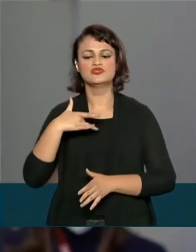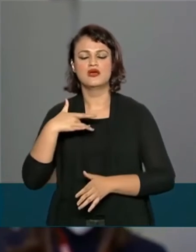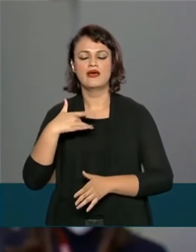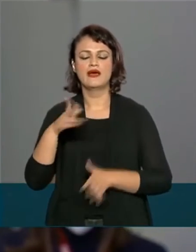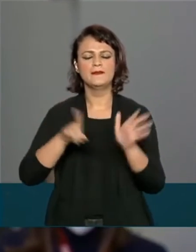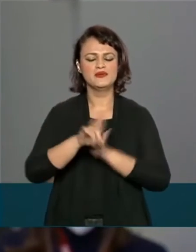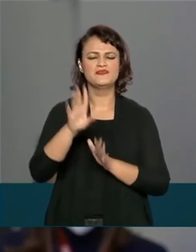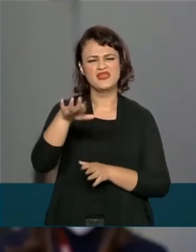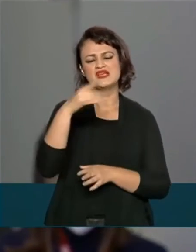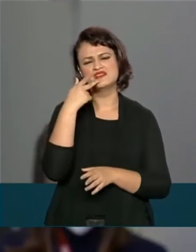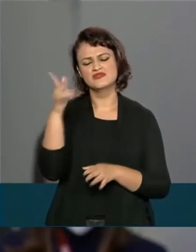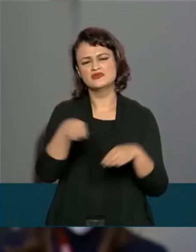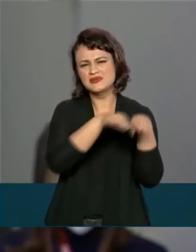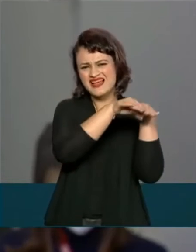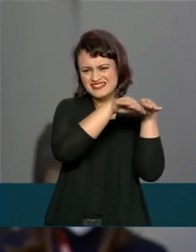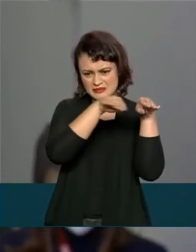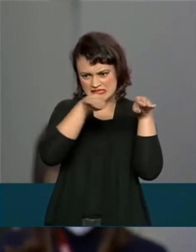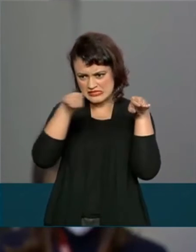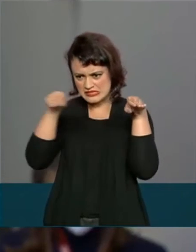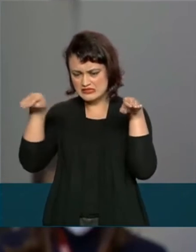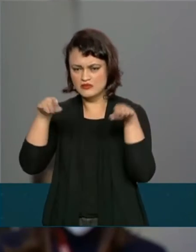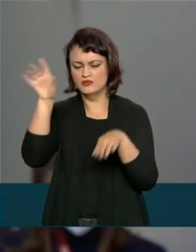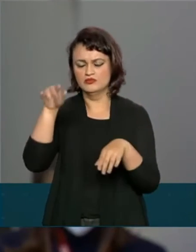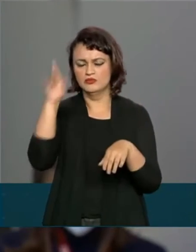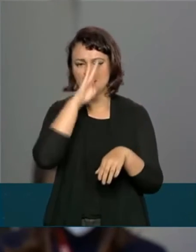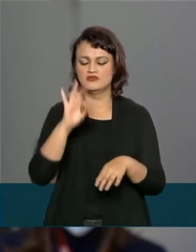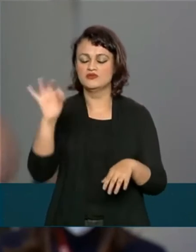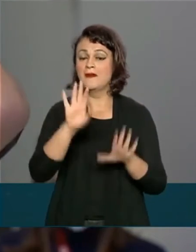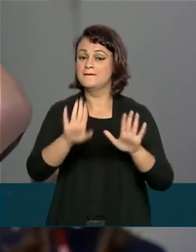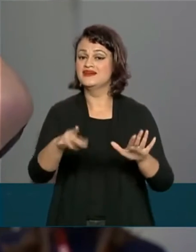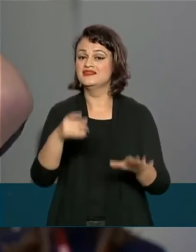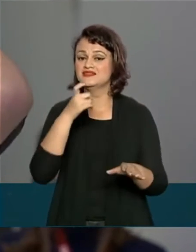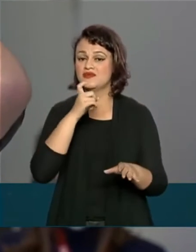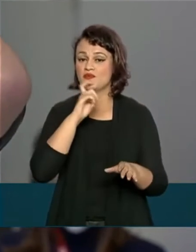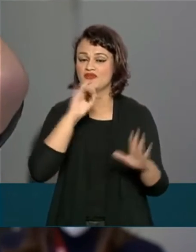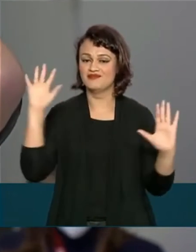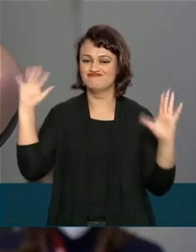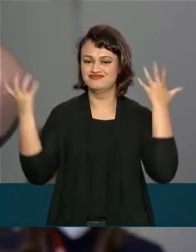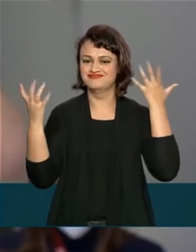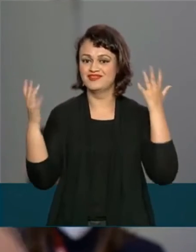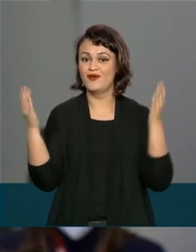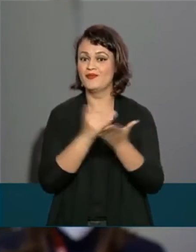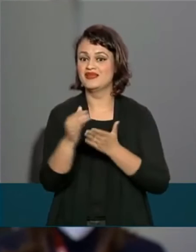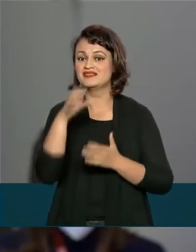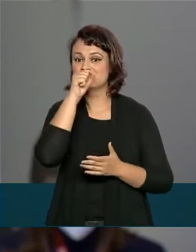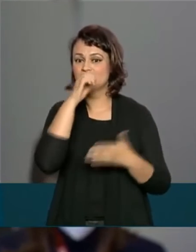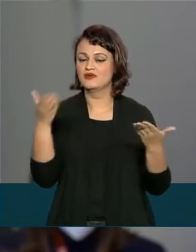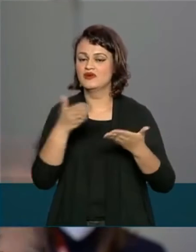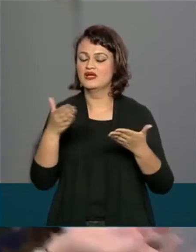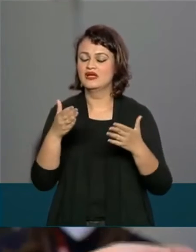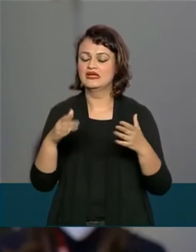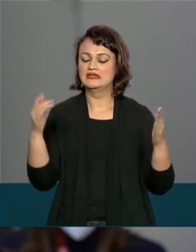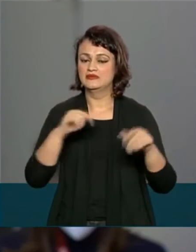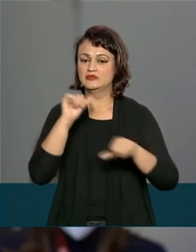de perguntar, o senhor falou da estabilização dos casos em todo o país. O inverno começa no próximo sábado, dia 20. Mesmo com o início do tempo